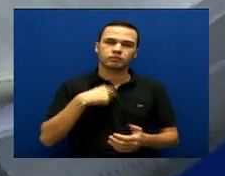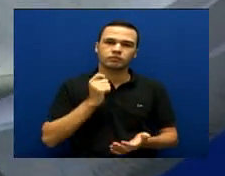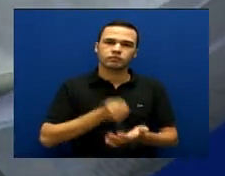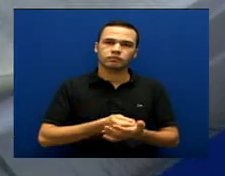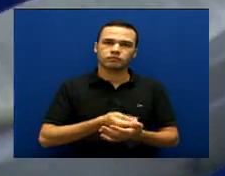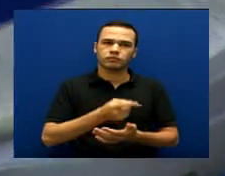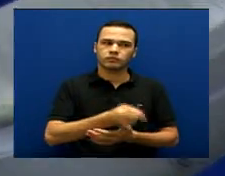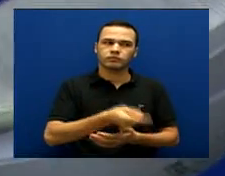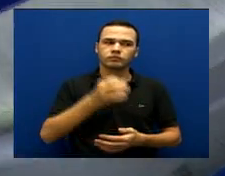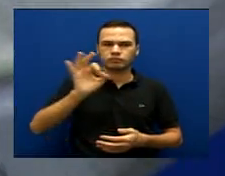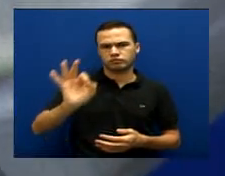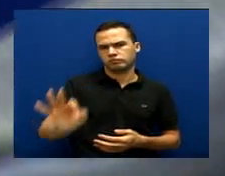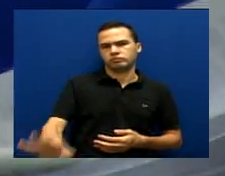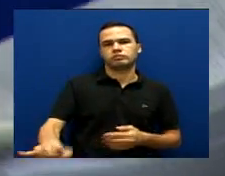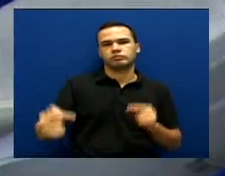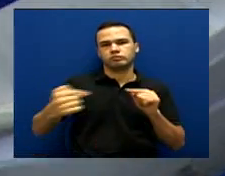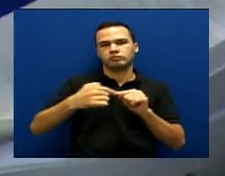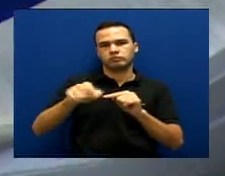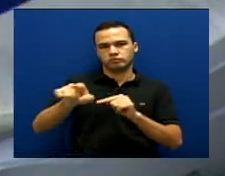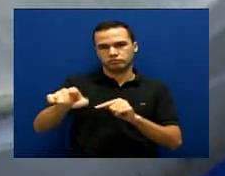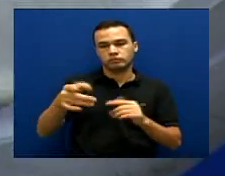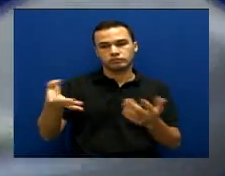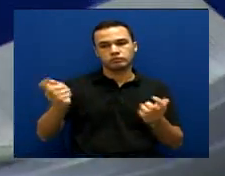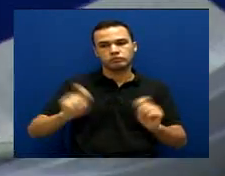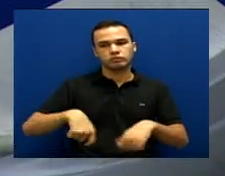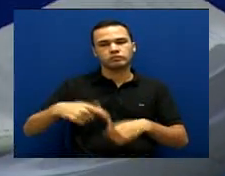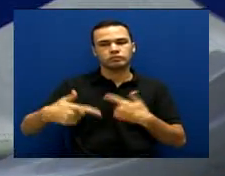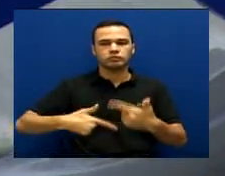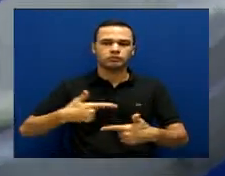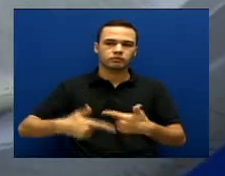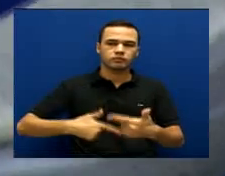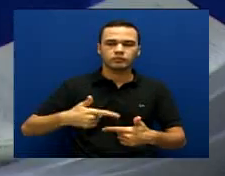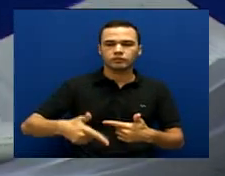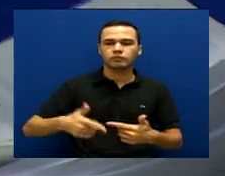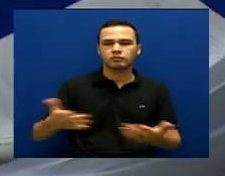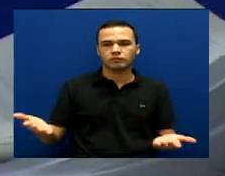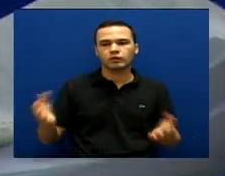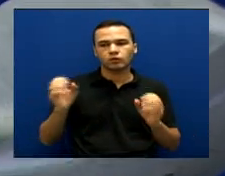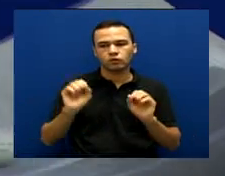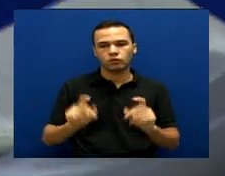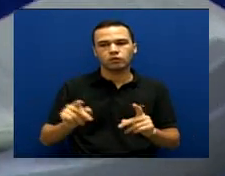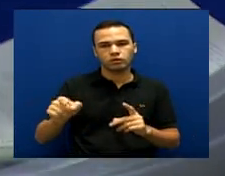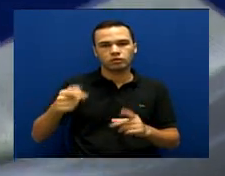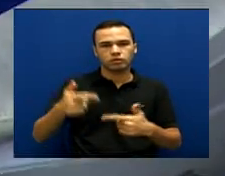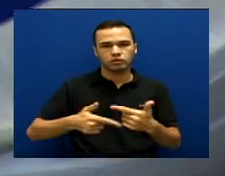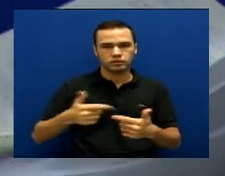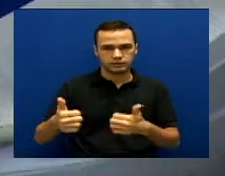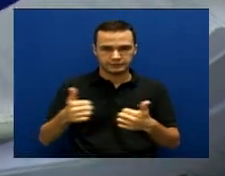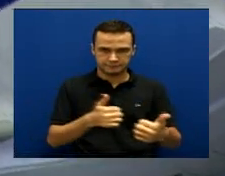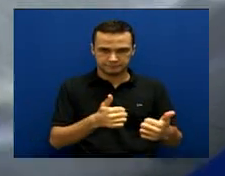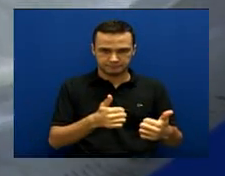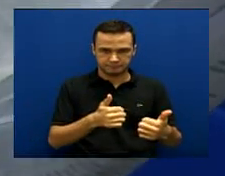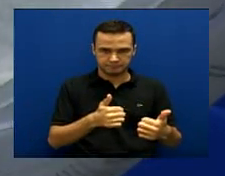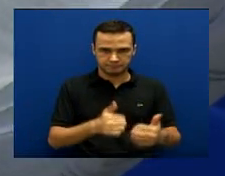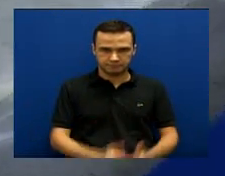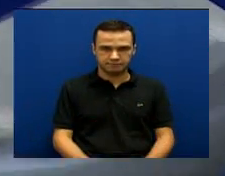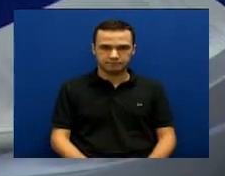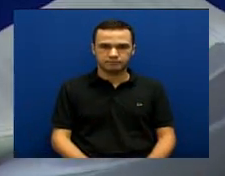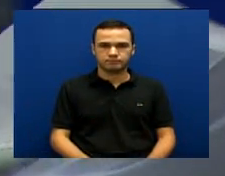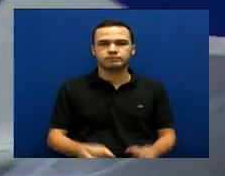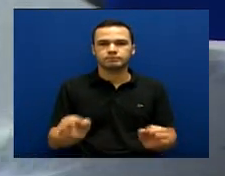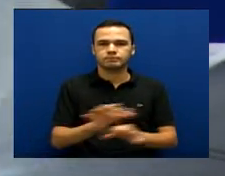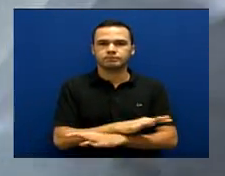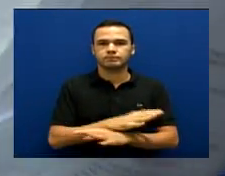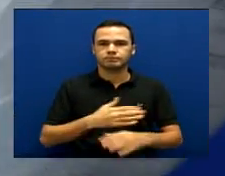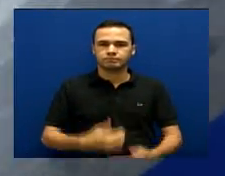vocês é muito justo 6 tem todas as condições faça o trabalho e dá para ser feito muito bem feito por